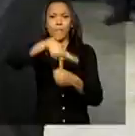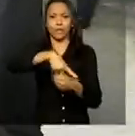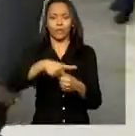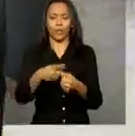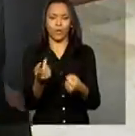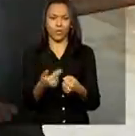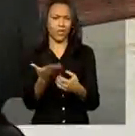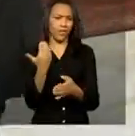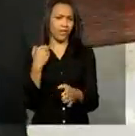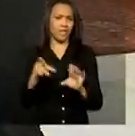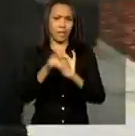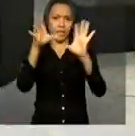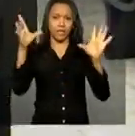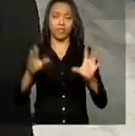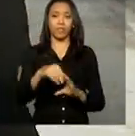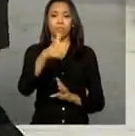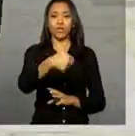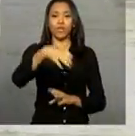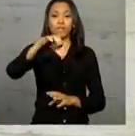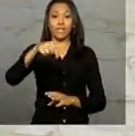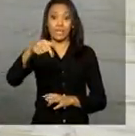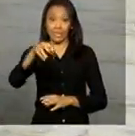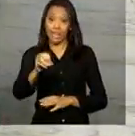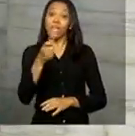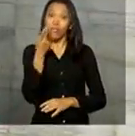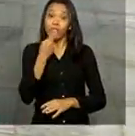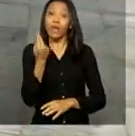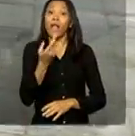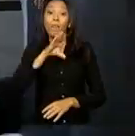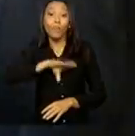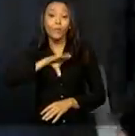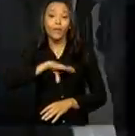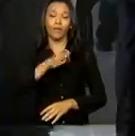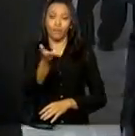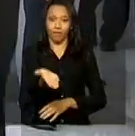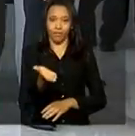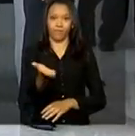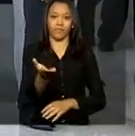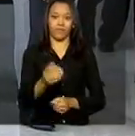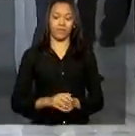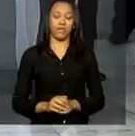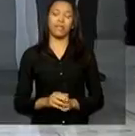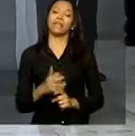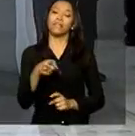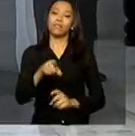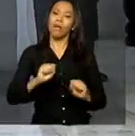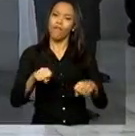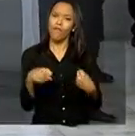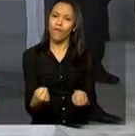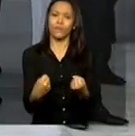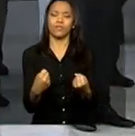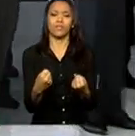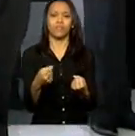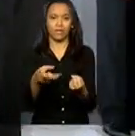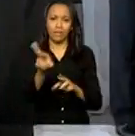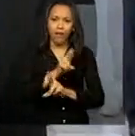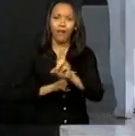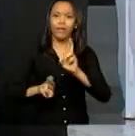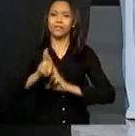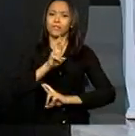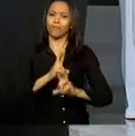nos anos 70. E é um país de língua portuguesa, exatamente, né? Faz parte da CPLP. O que reforça a necessidade da construção dessa